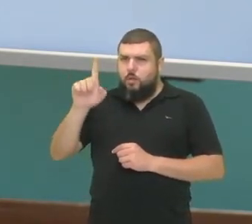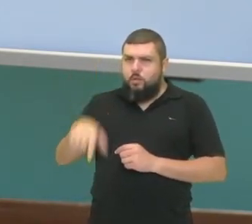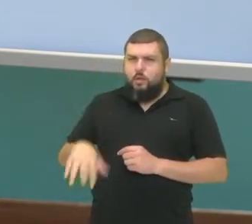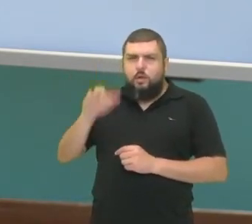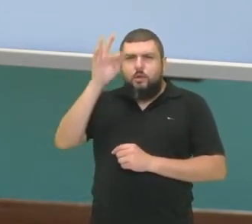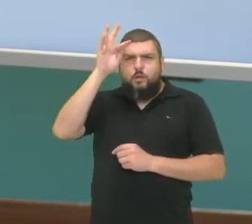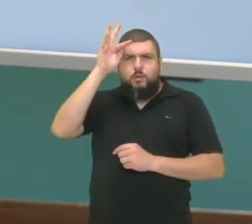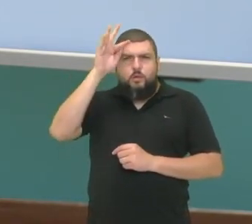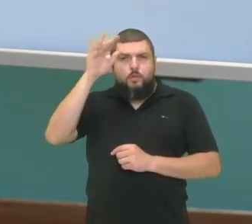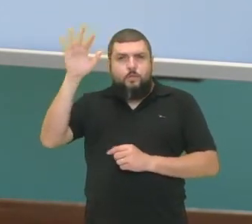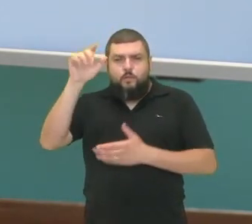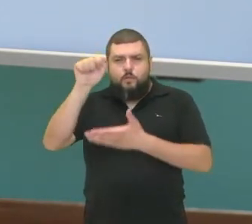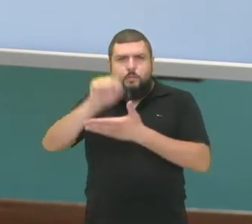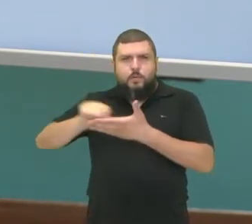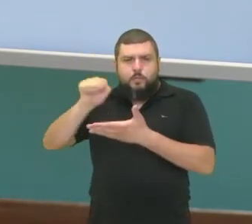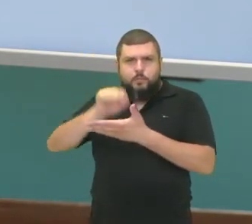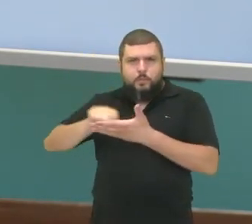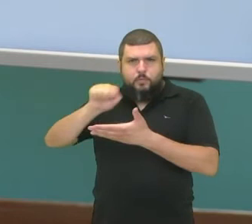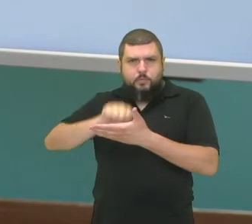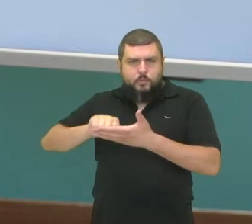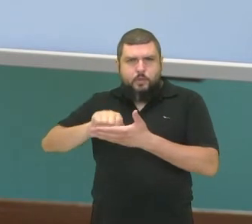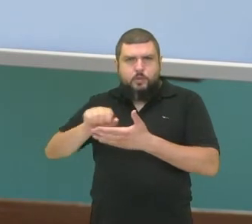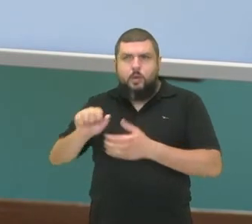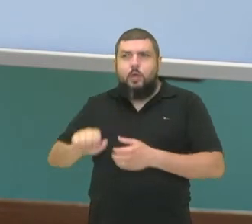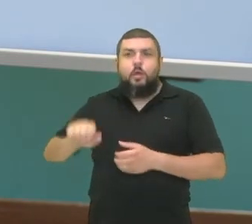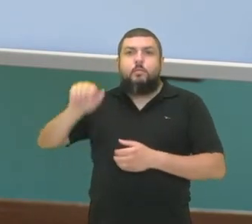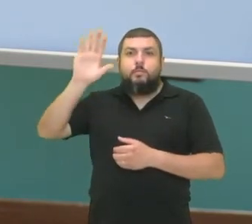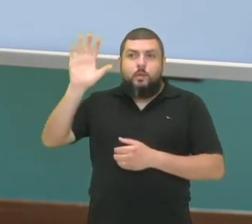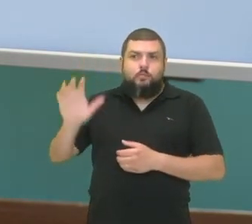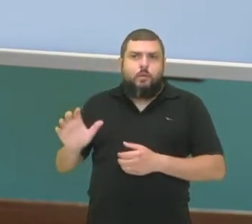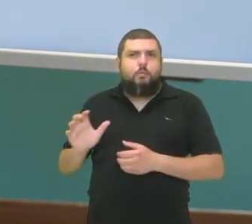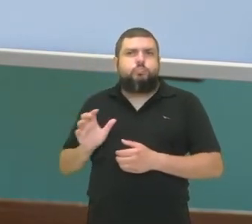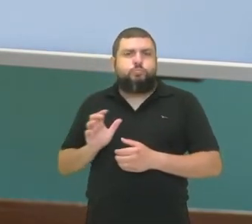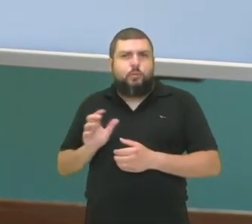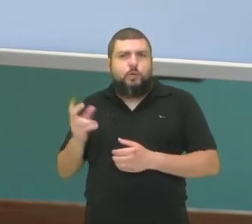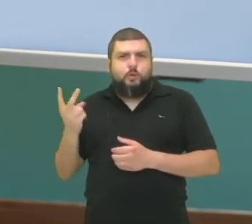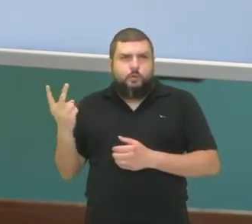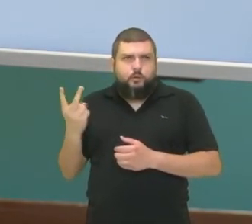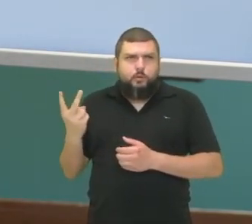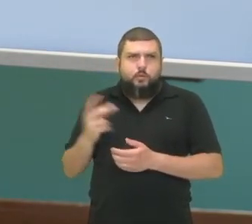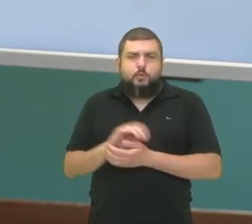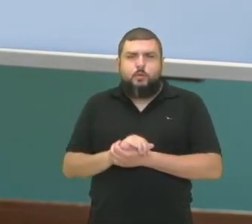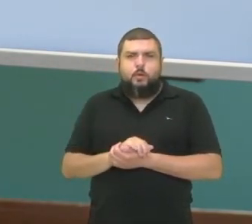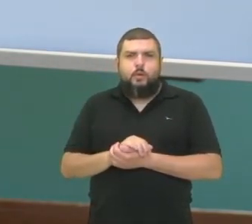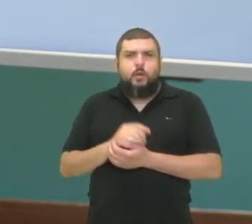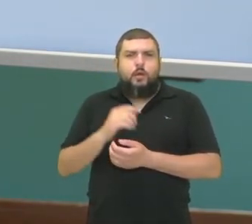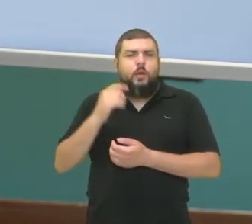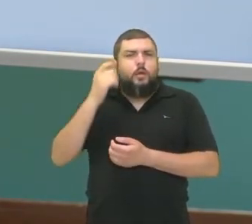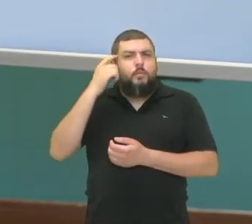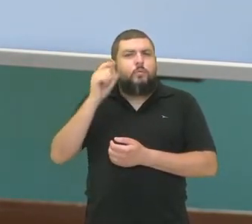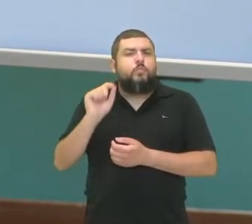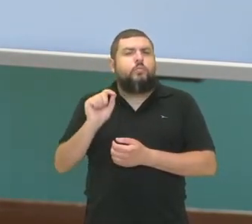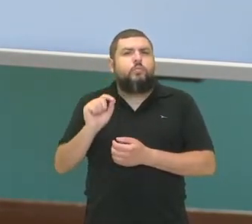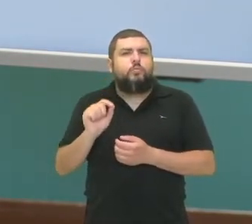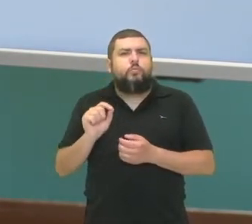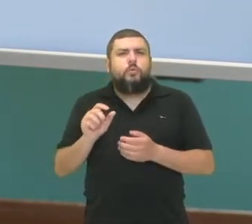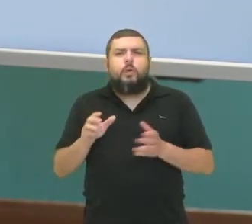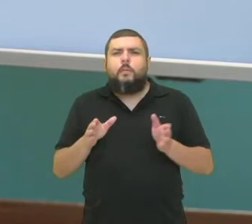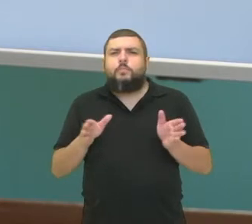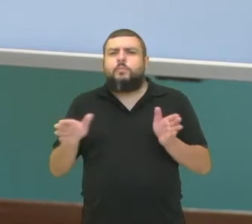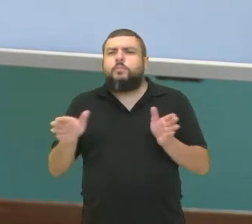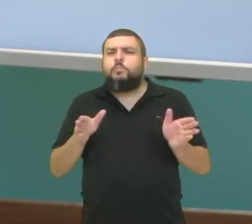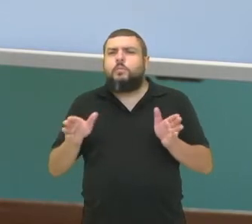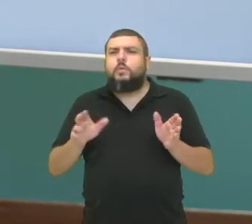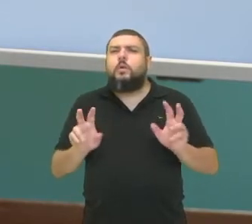um pouco mais elevada do que os trabalhadores comuns, que pensam caminhos diferentes em relação ao